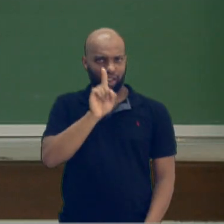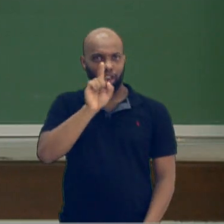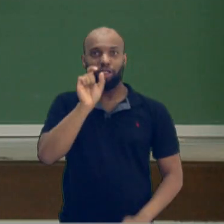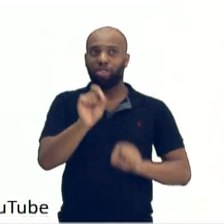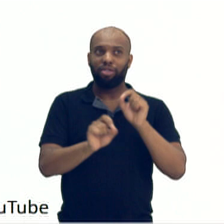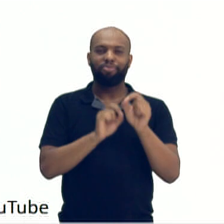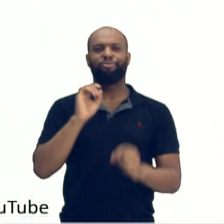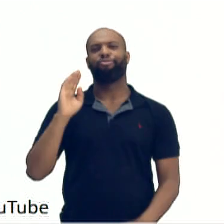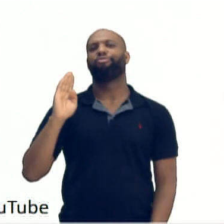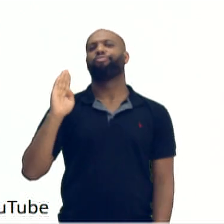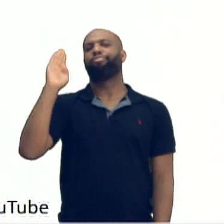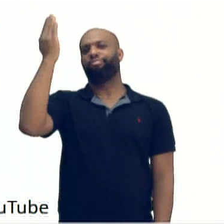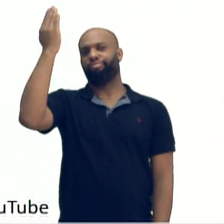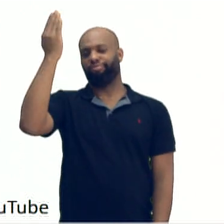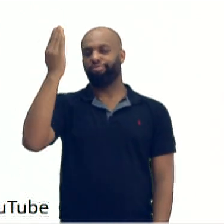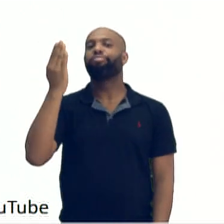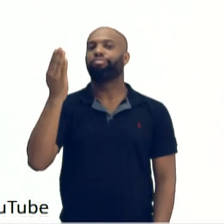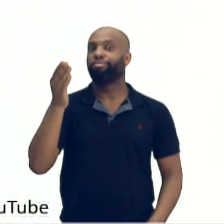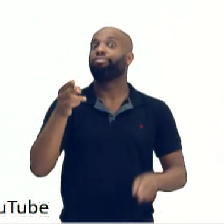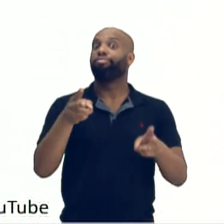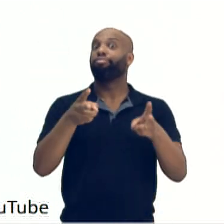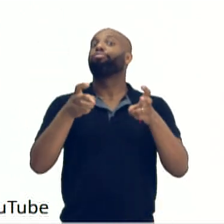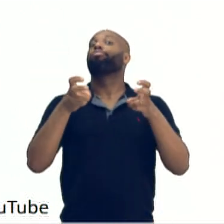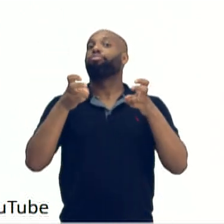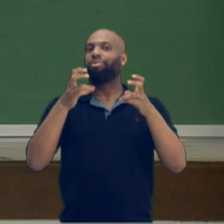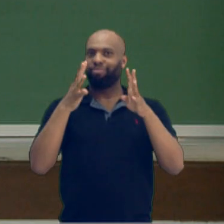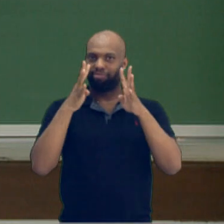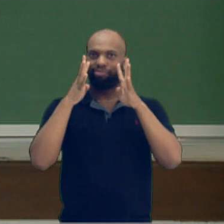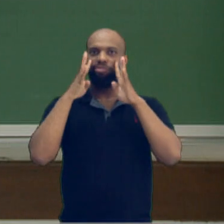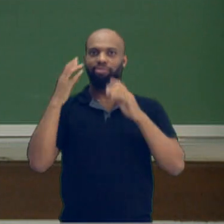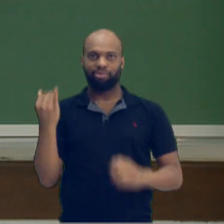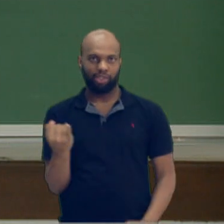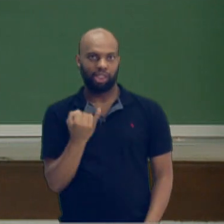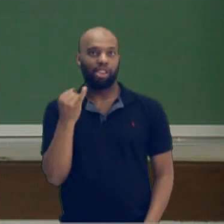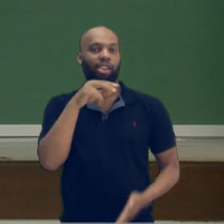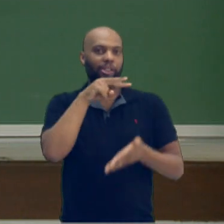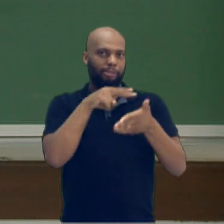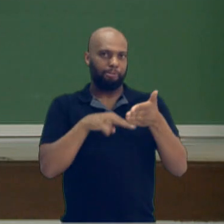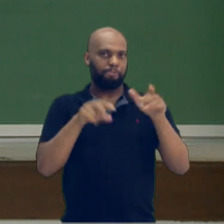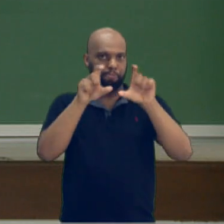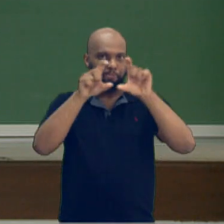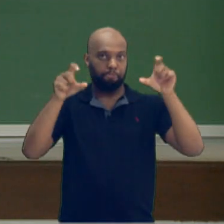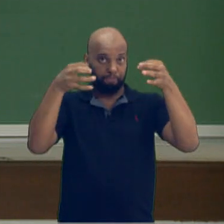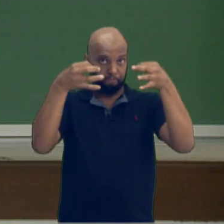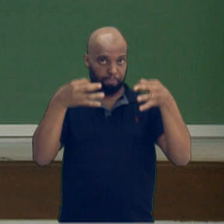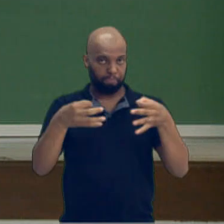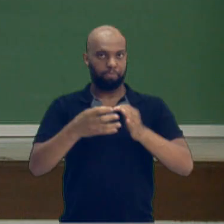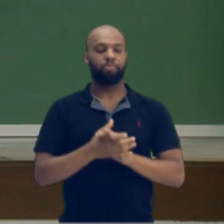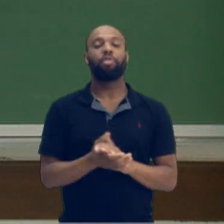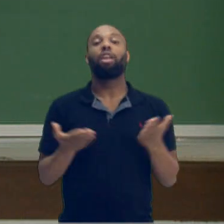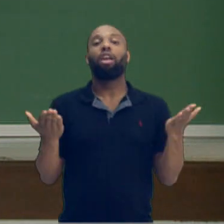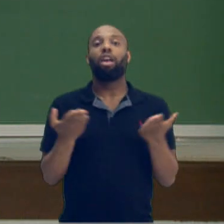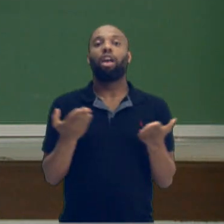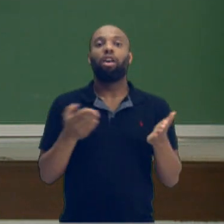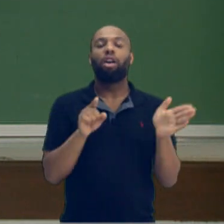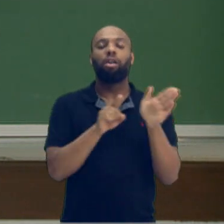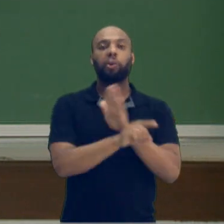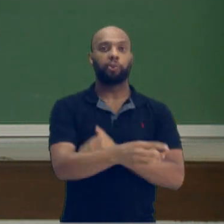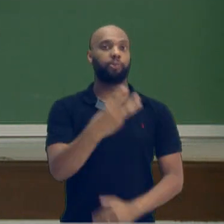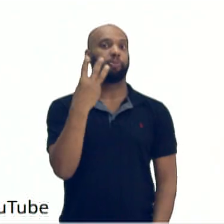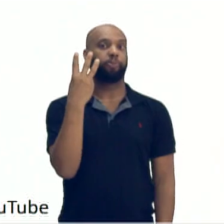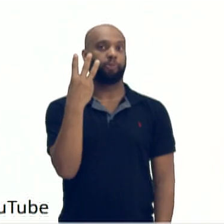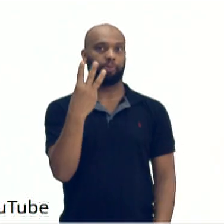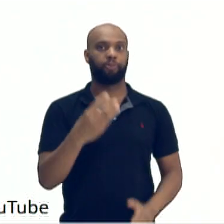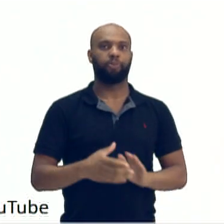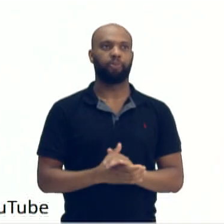ser falsa. Presta atenção, gente. É importante ler direitinho. Vamos, então, para a nossa terceira questãozinha do